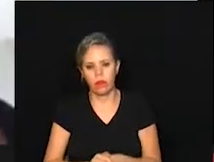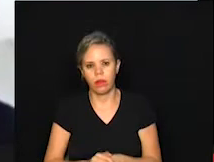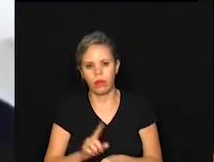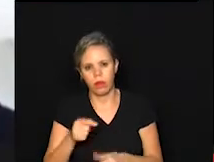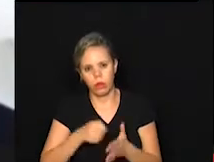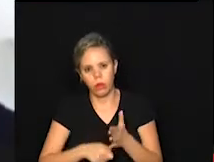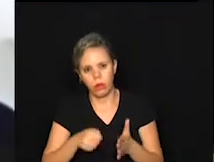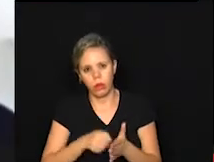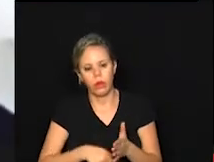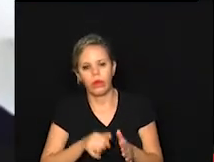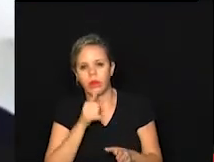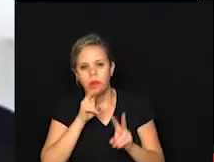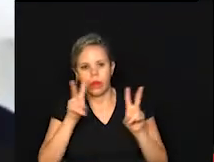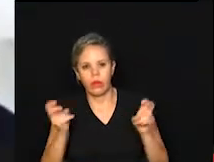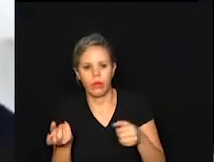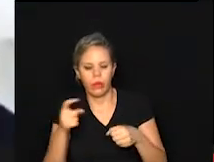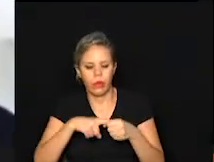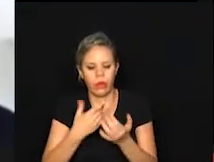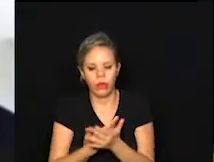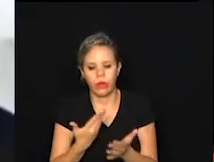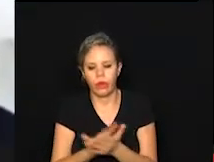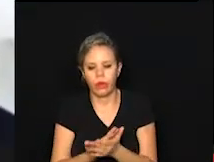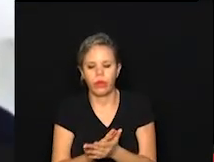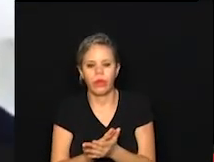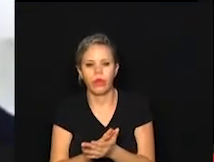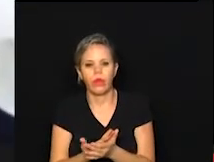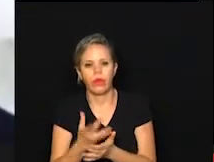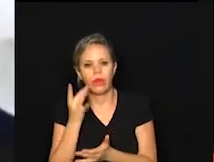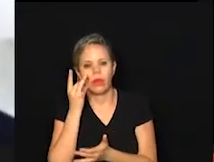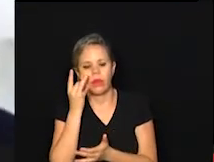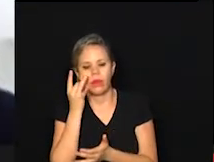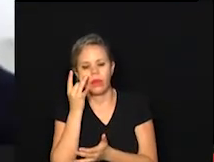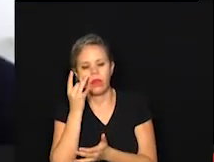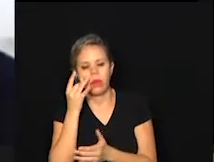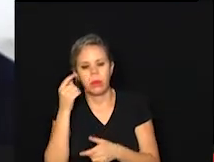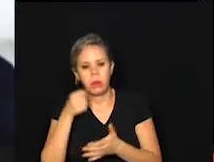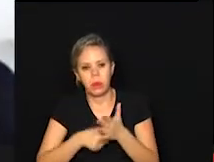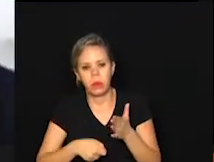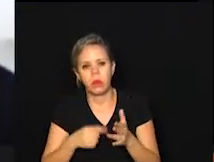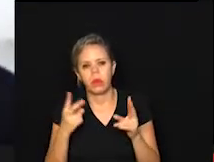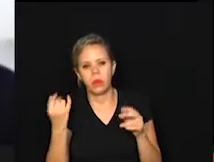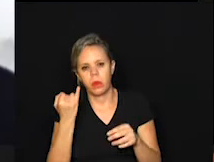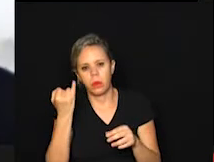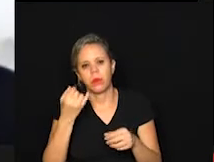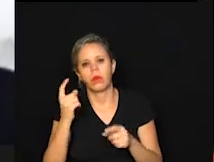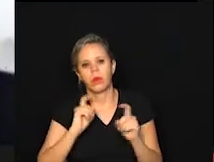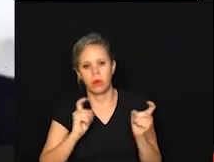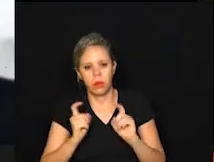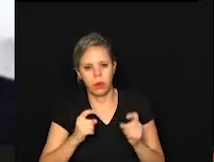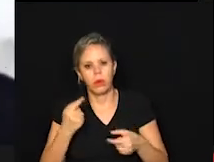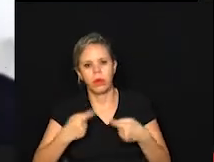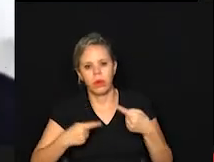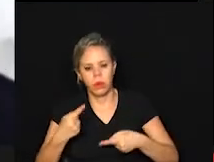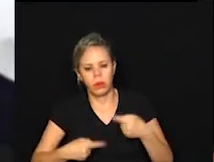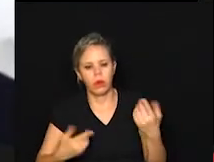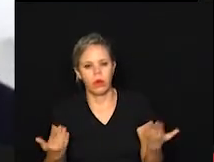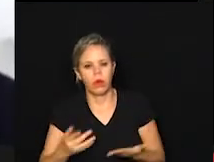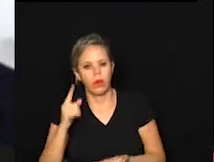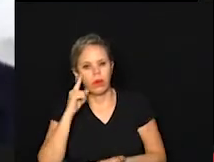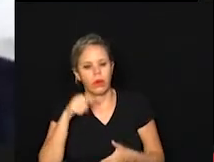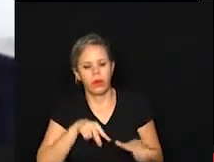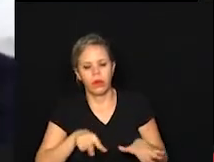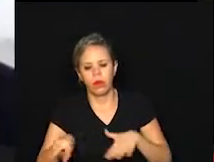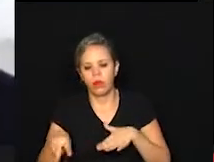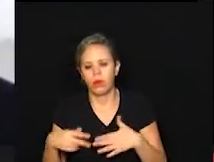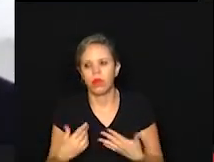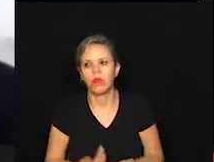a questão, né, do retorno às aulas presenciais aí, enfim, é uma pauta que está na ordem do dia, na ordem da semana